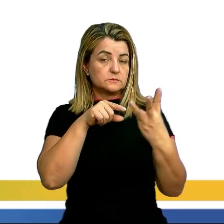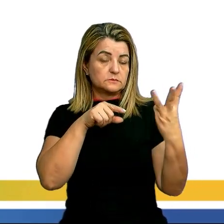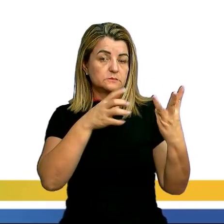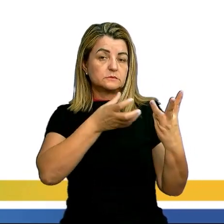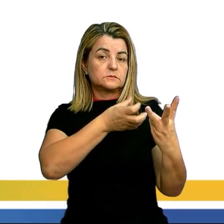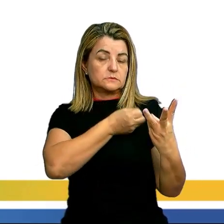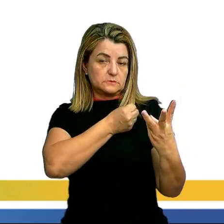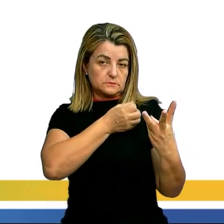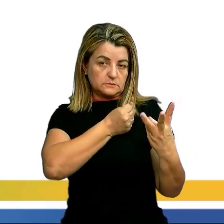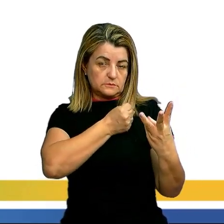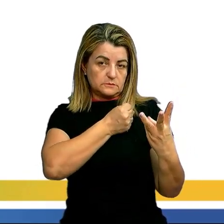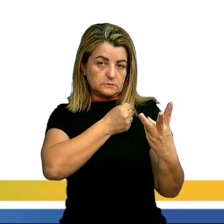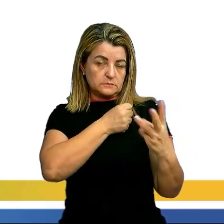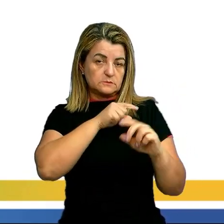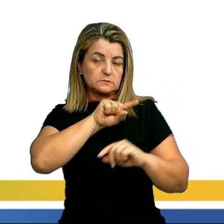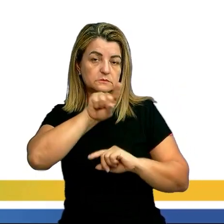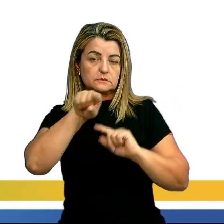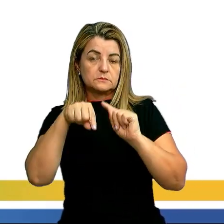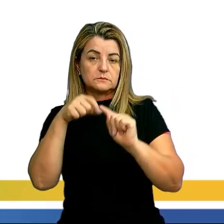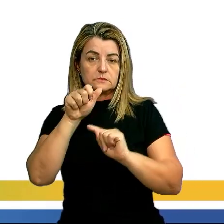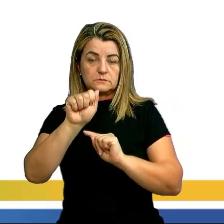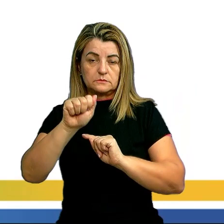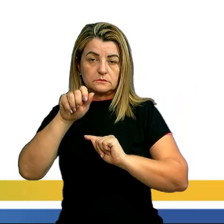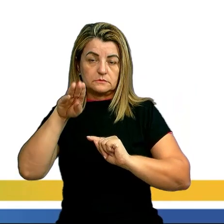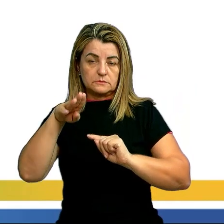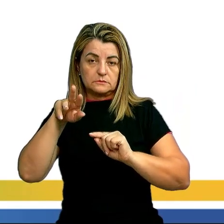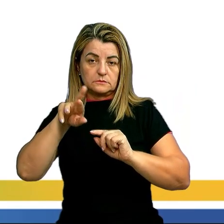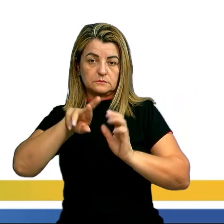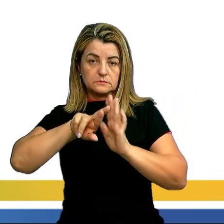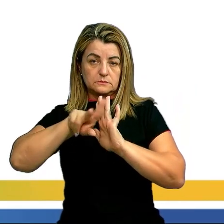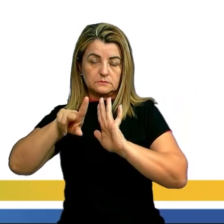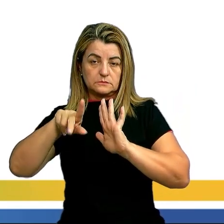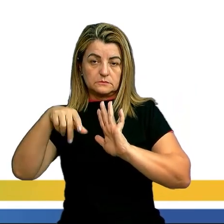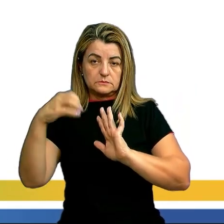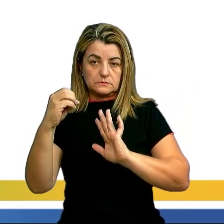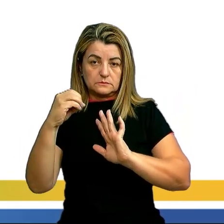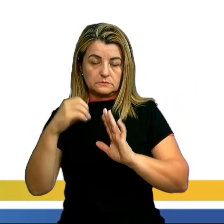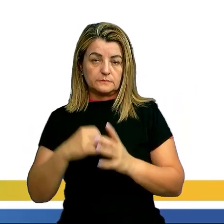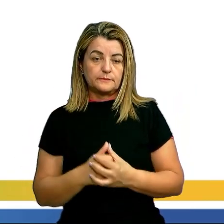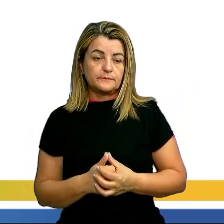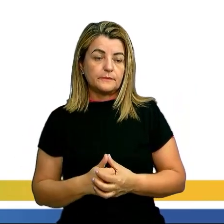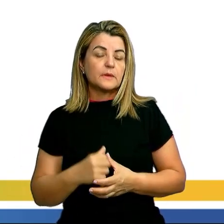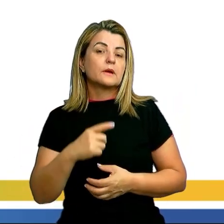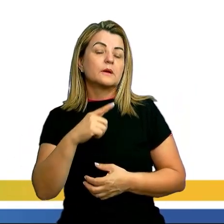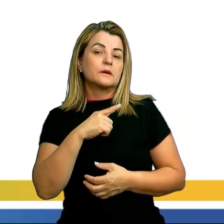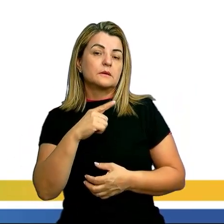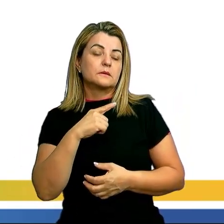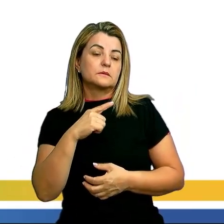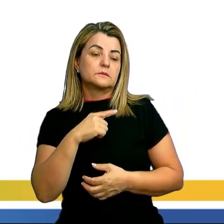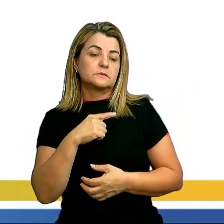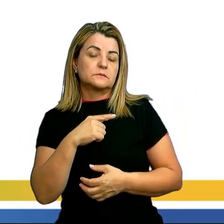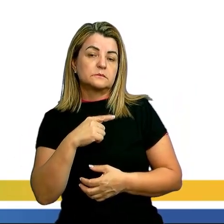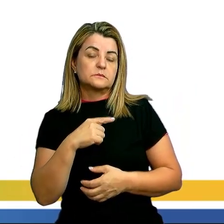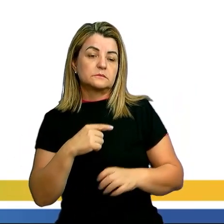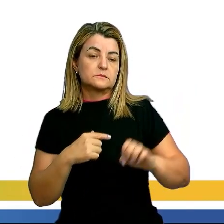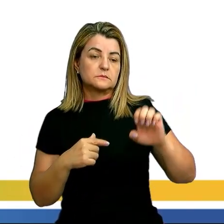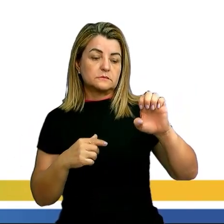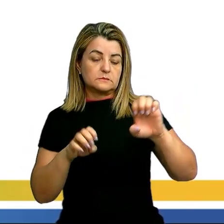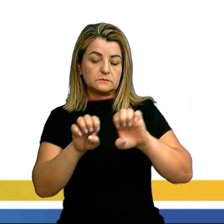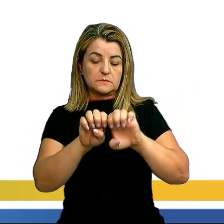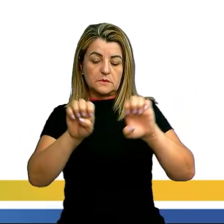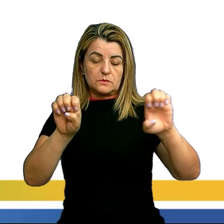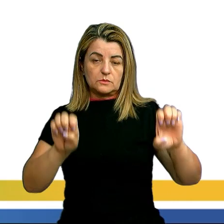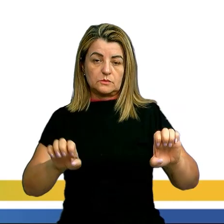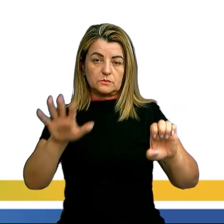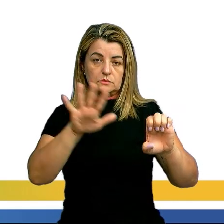A e B diferentes de zero, tá bom? E temos também a equação geral